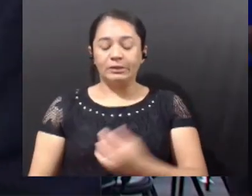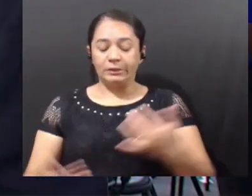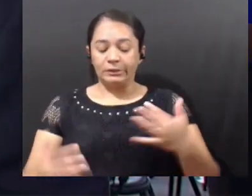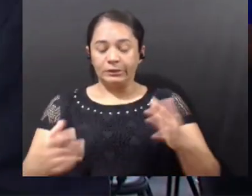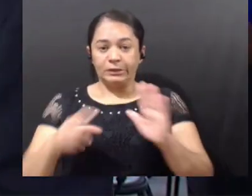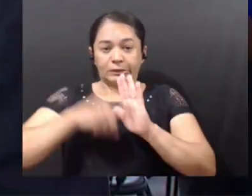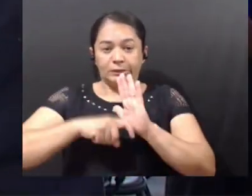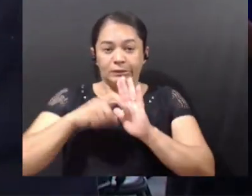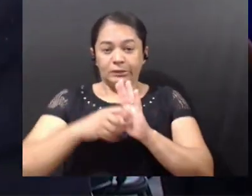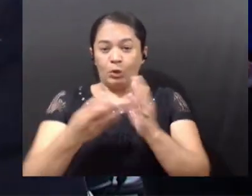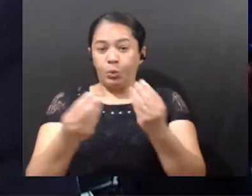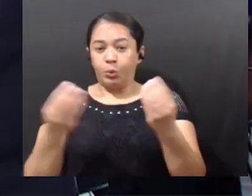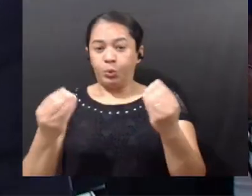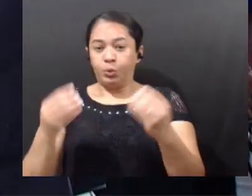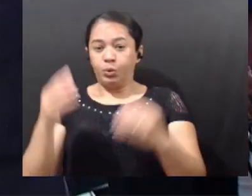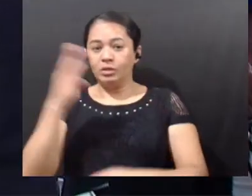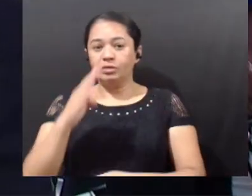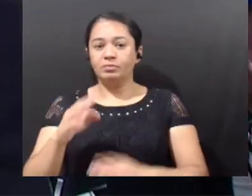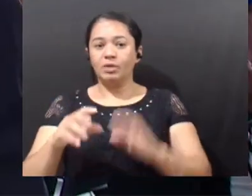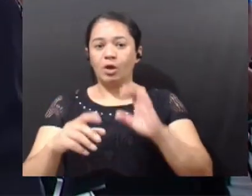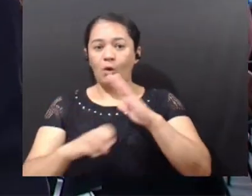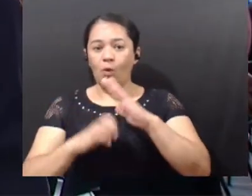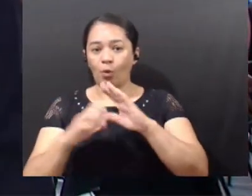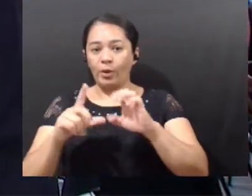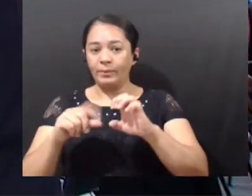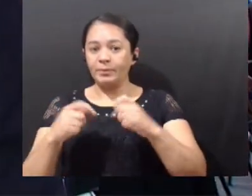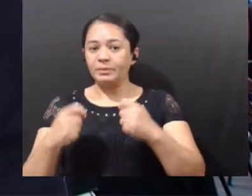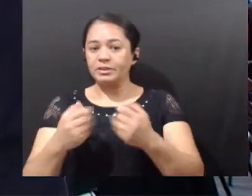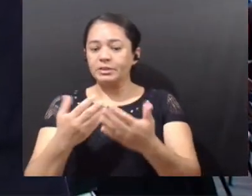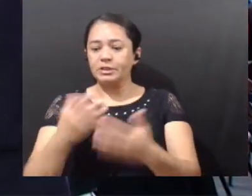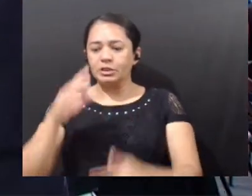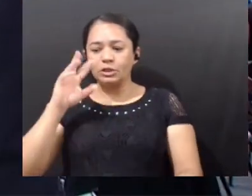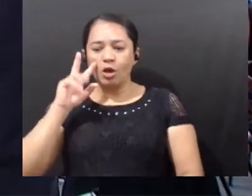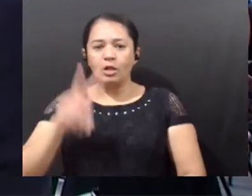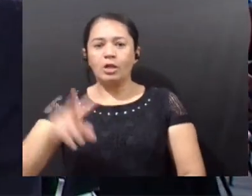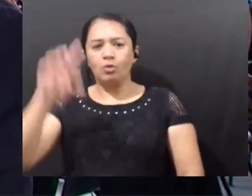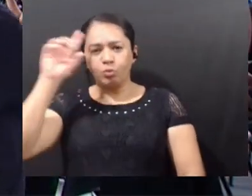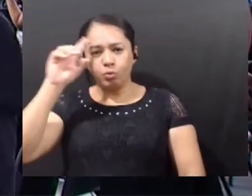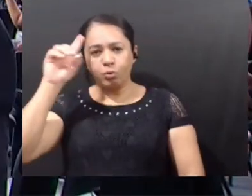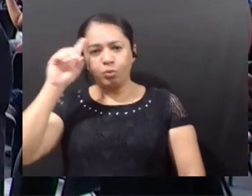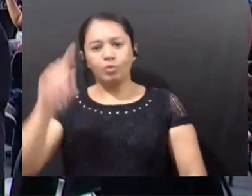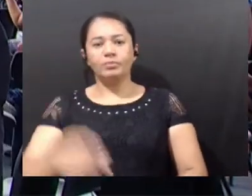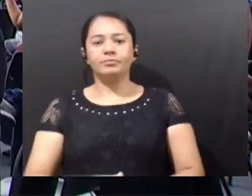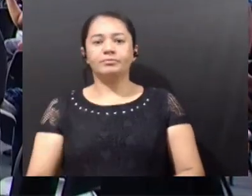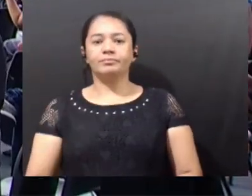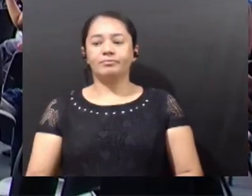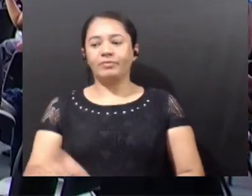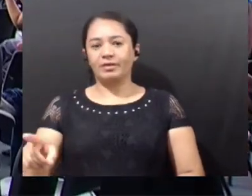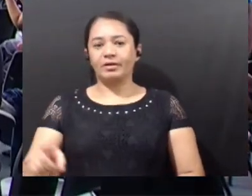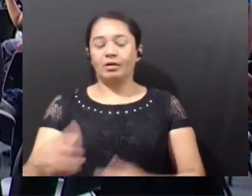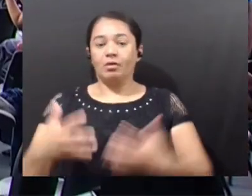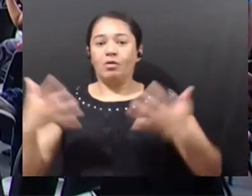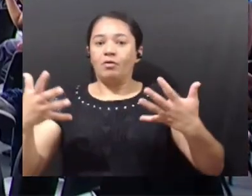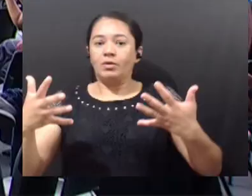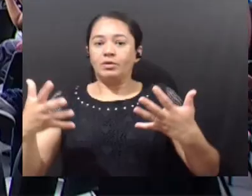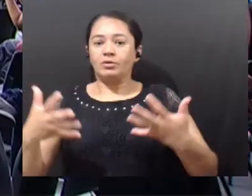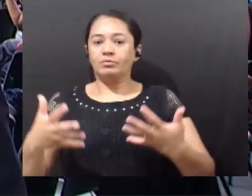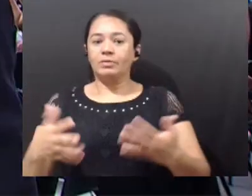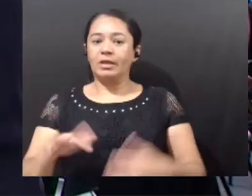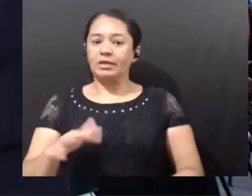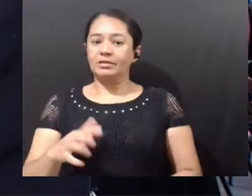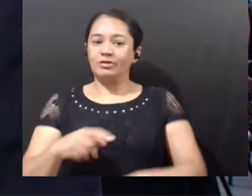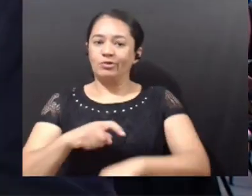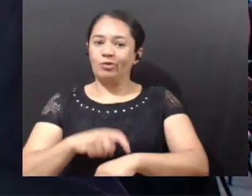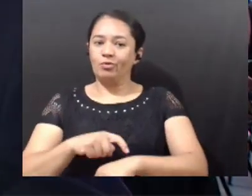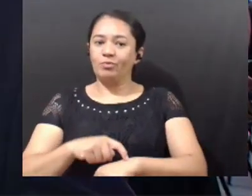o empresário que não olhar para isso todos os dias realmente, ele vai ter uma surpresa e às vezes no momento que ele não pode ter uma